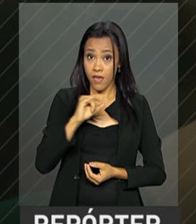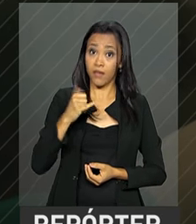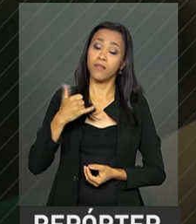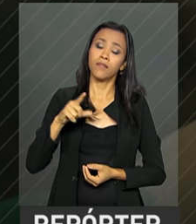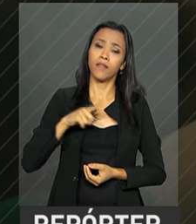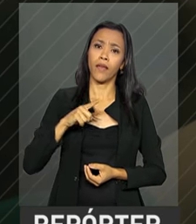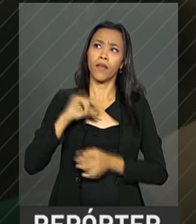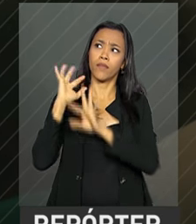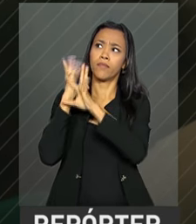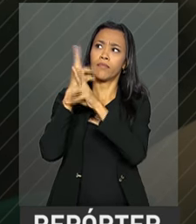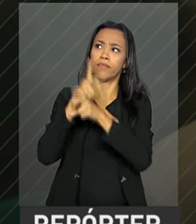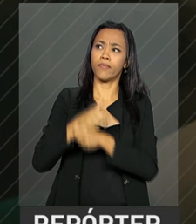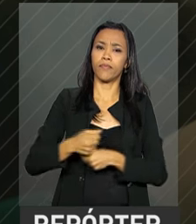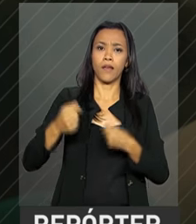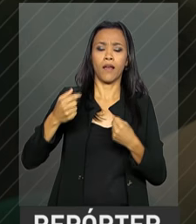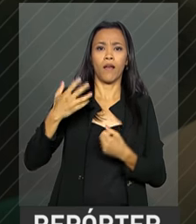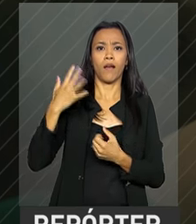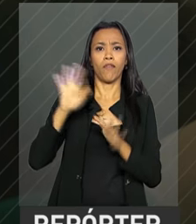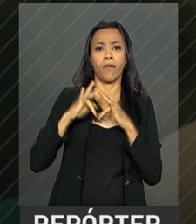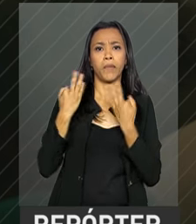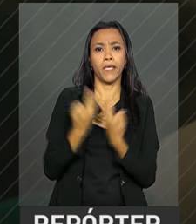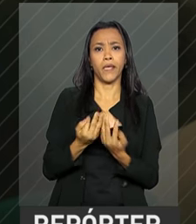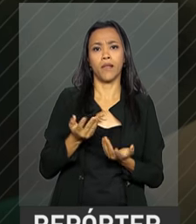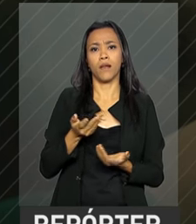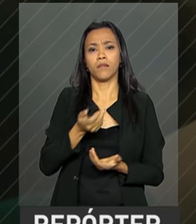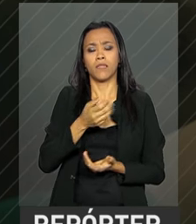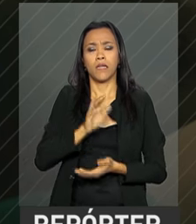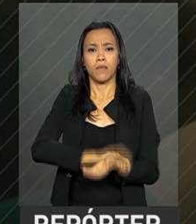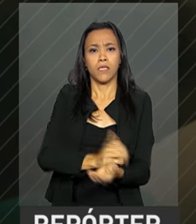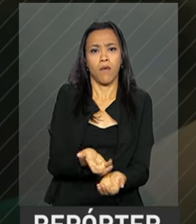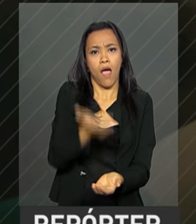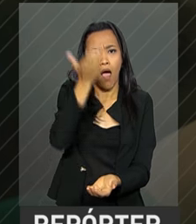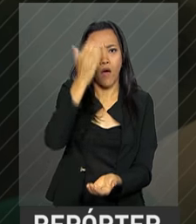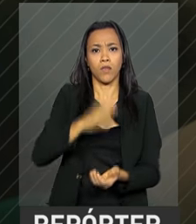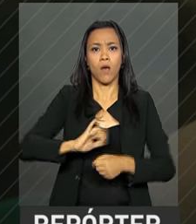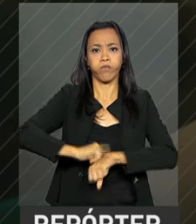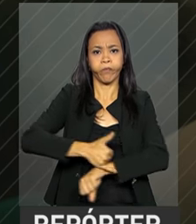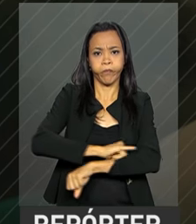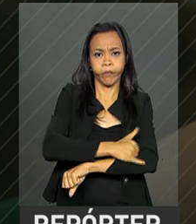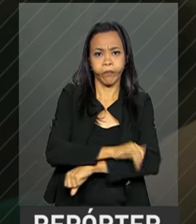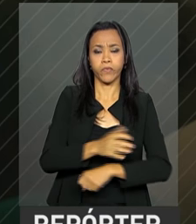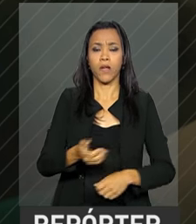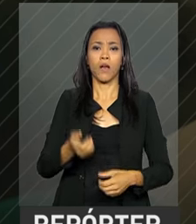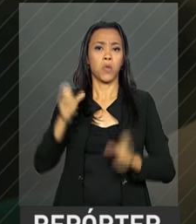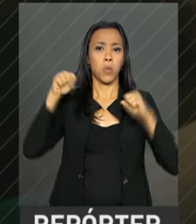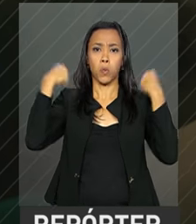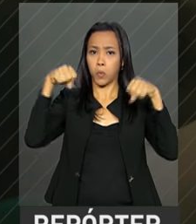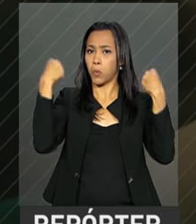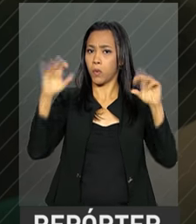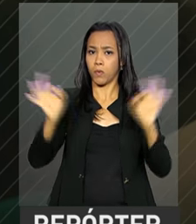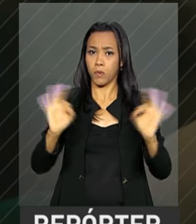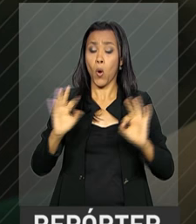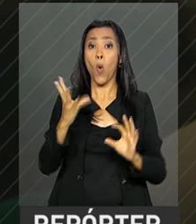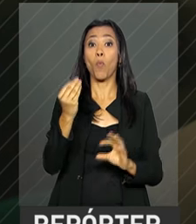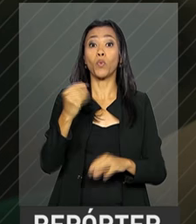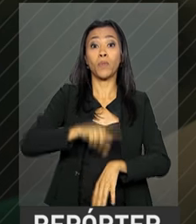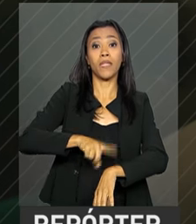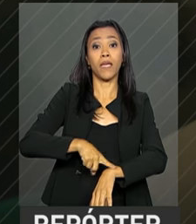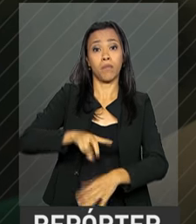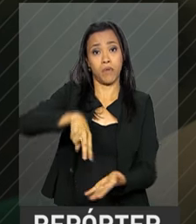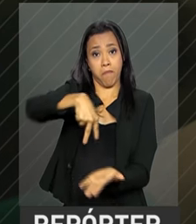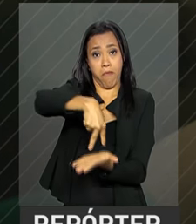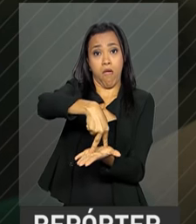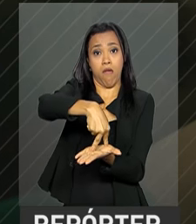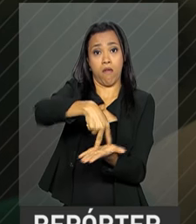possui histórico familiar. É sedentário, tem pressão alta, obesidade ou passa muito tempo em pé. Além de